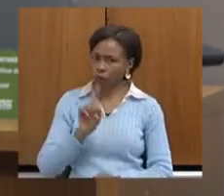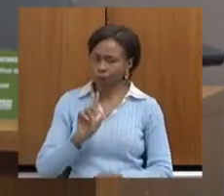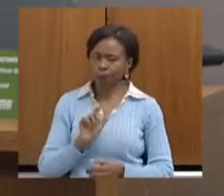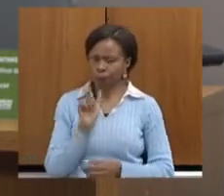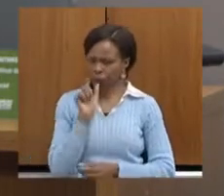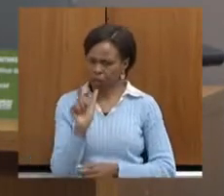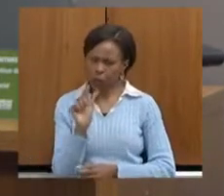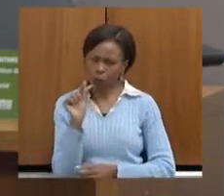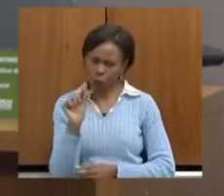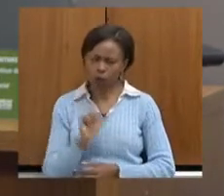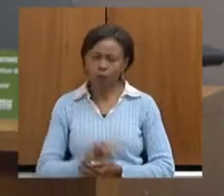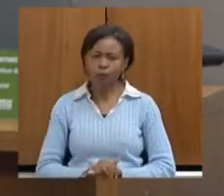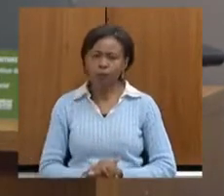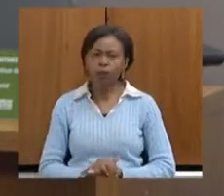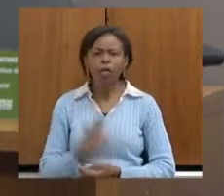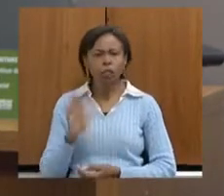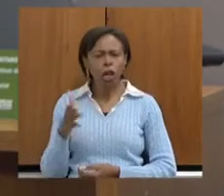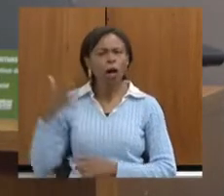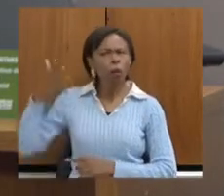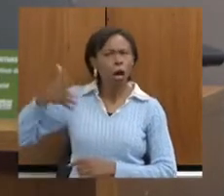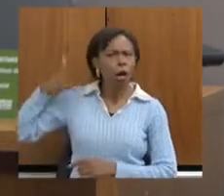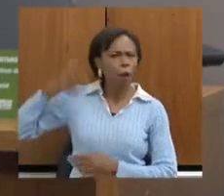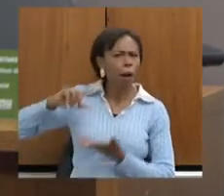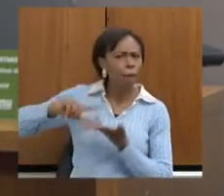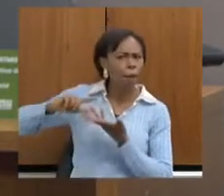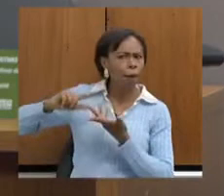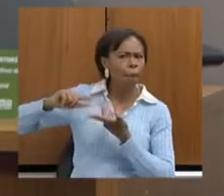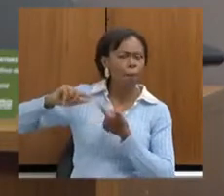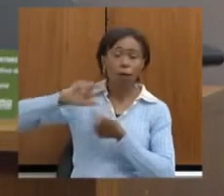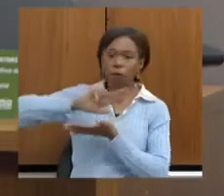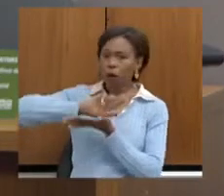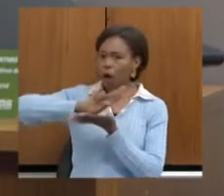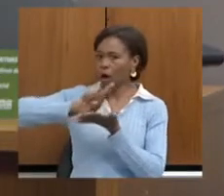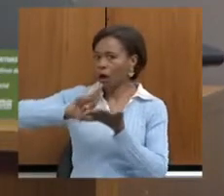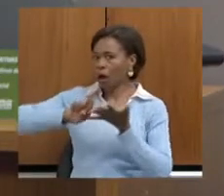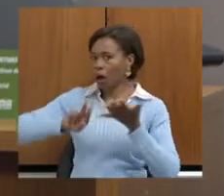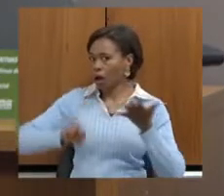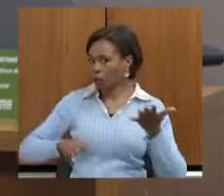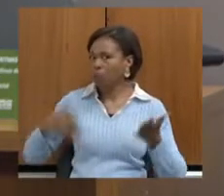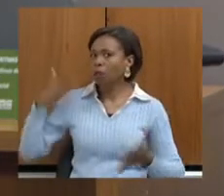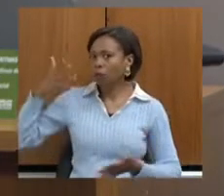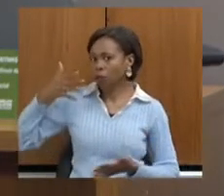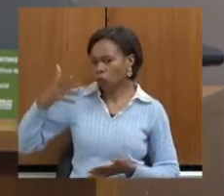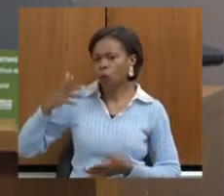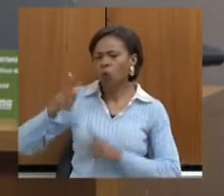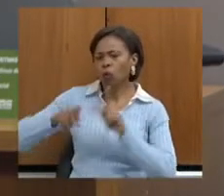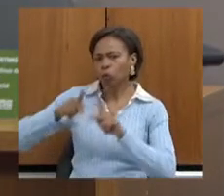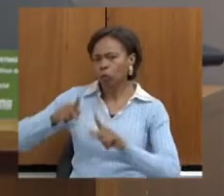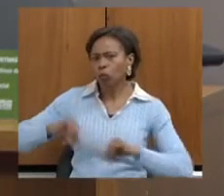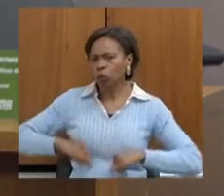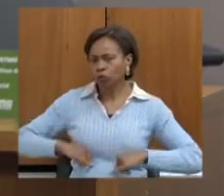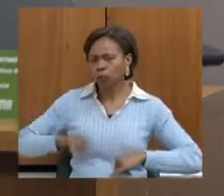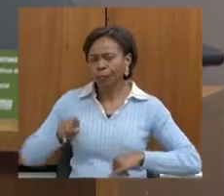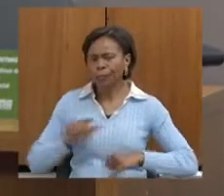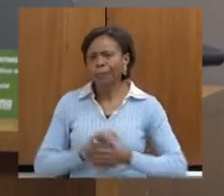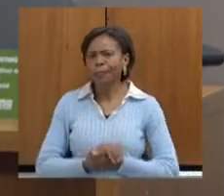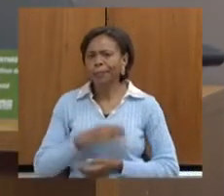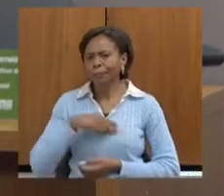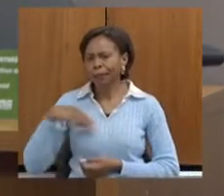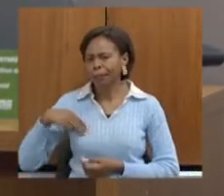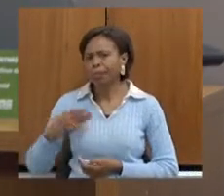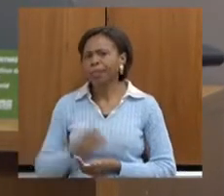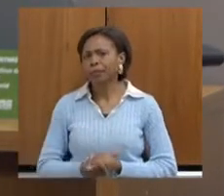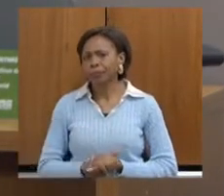já vi vários relatos aqui de todos os tipos né É como atingido né é o sofrimento